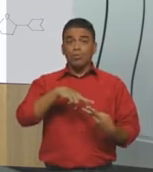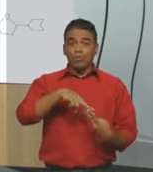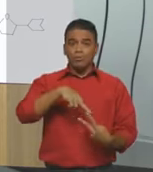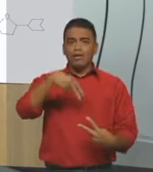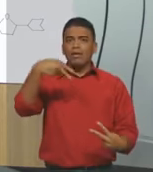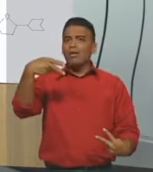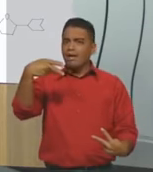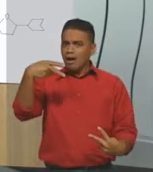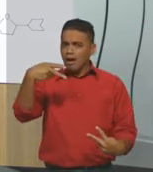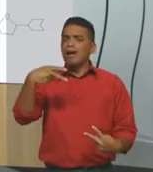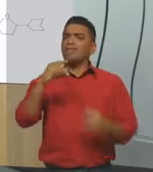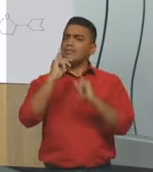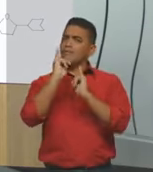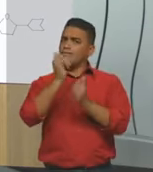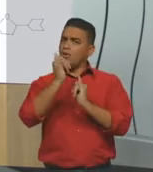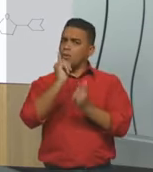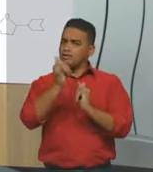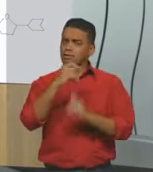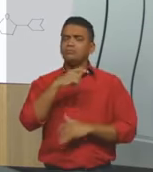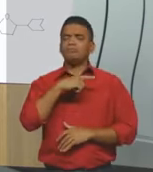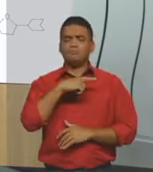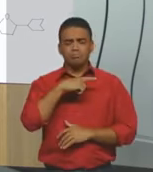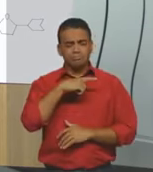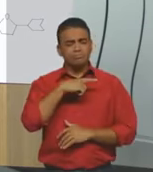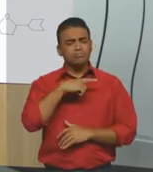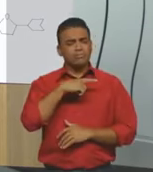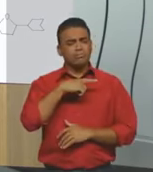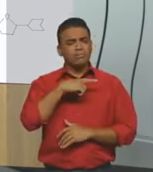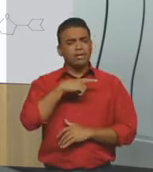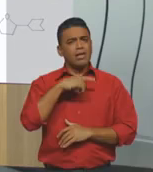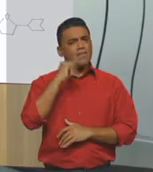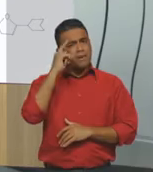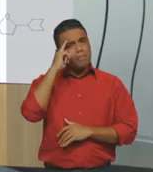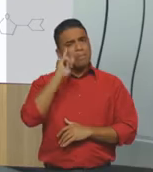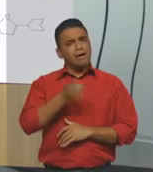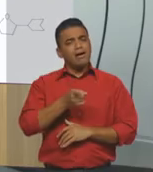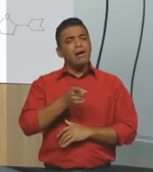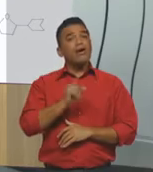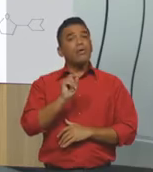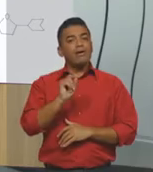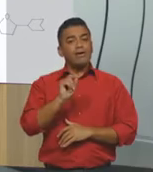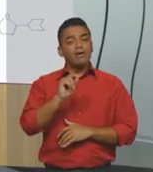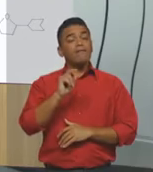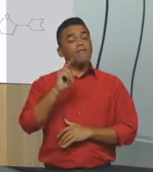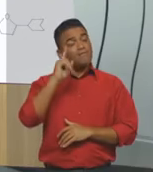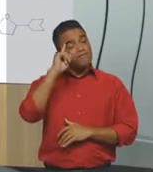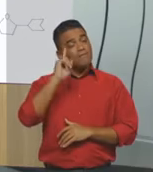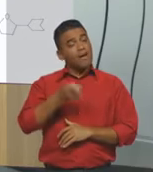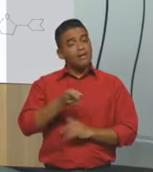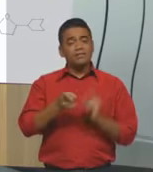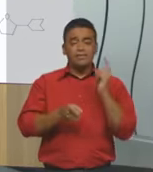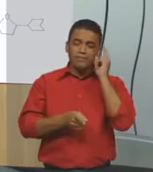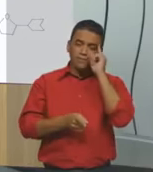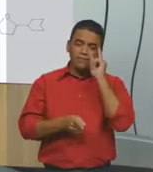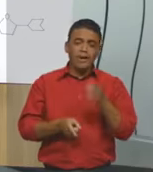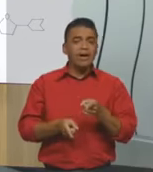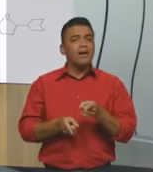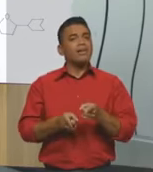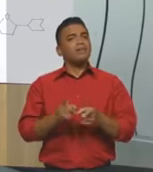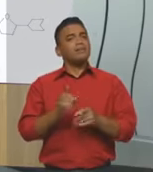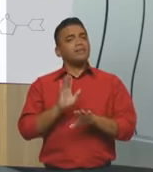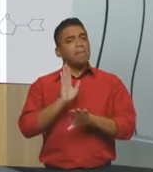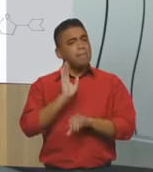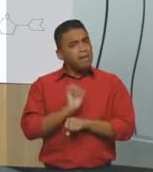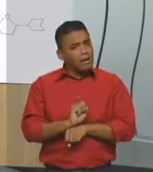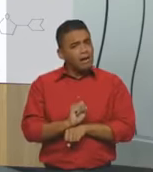informação. Tendo essa informação, então, é ele quem vai mandar aqui, ó, faça isso, faça aquilo, pare com